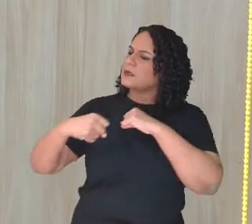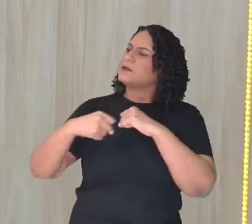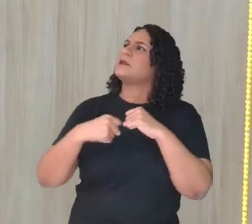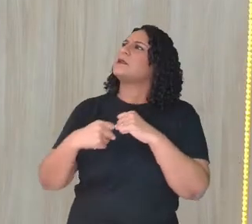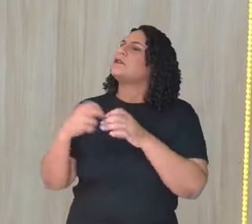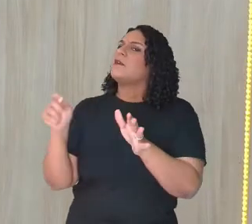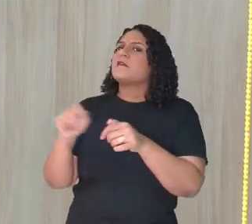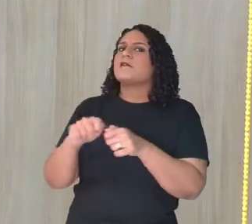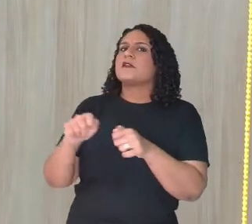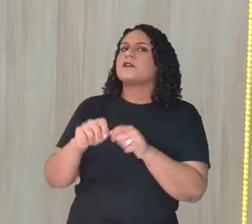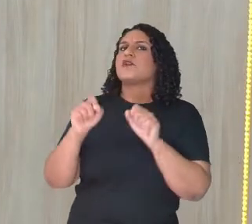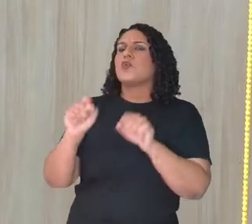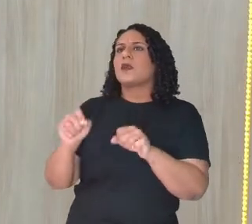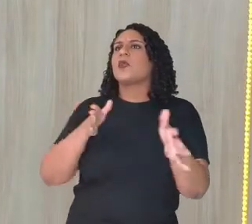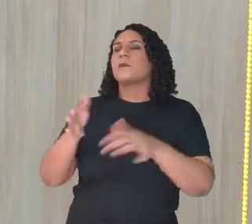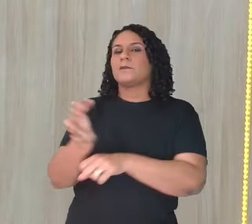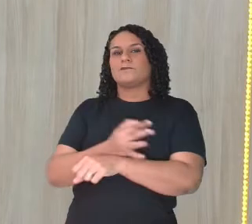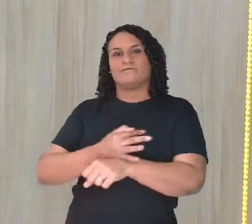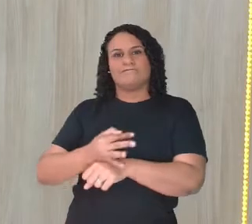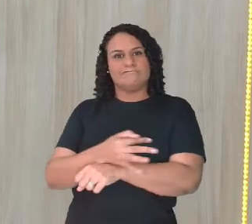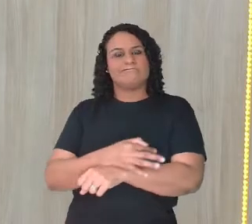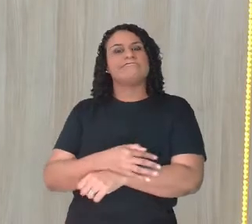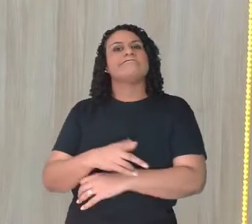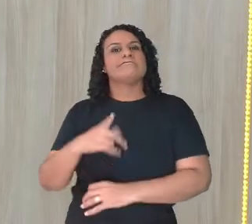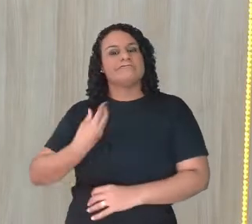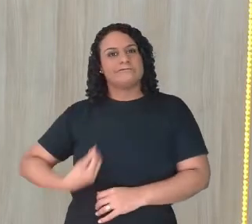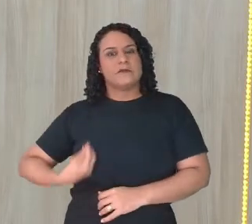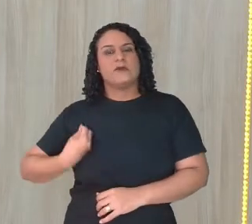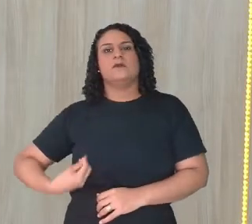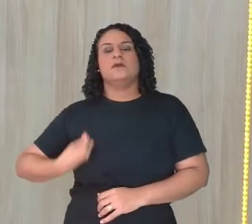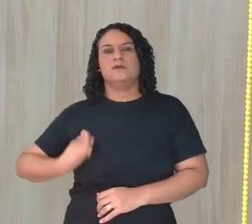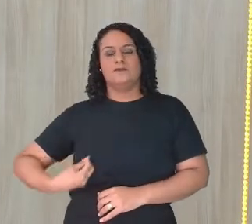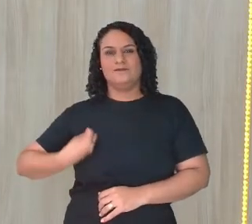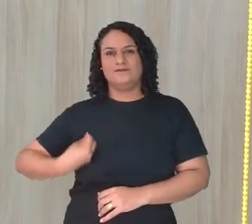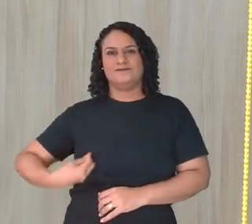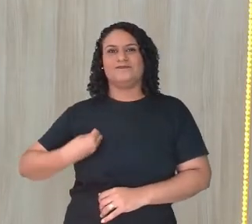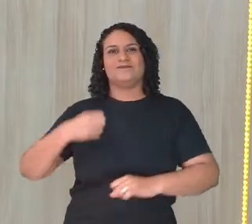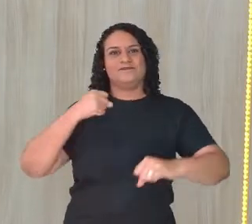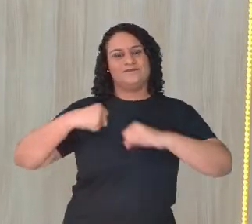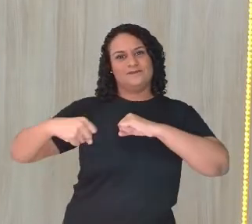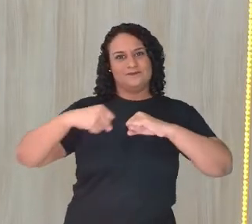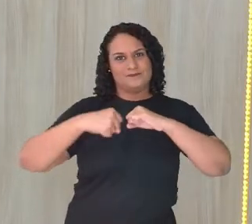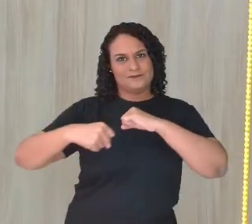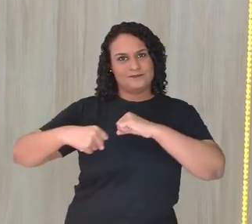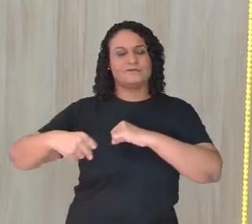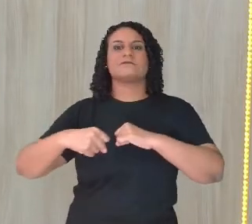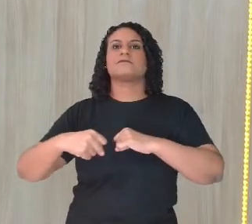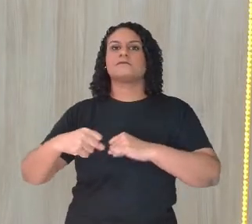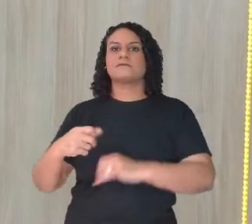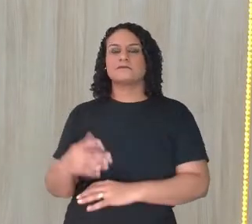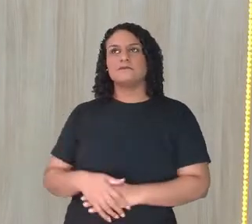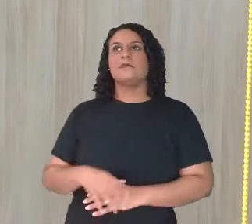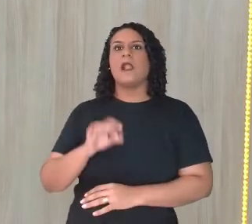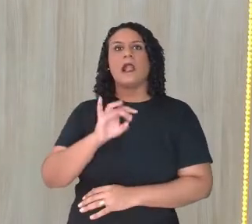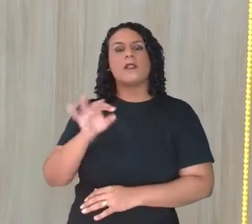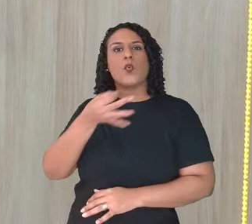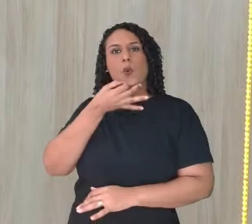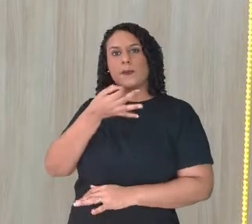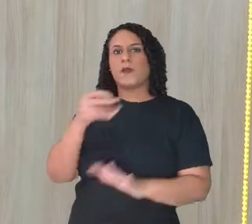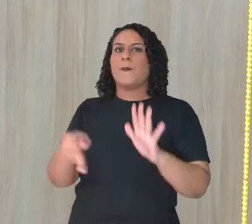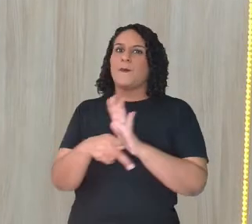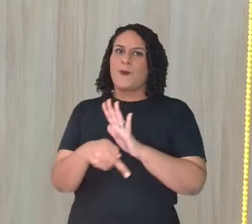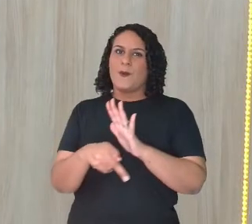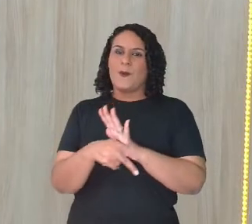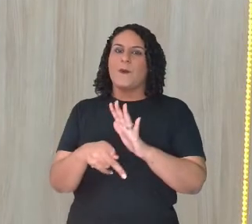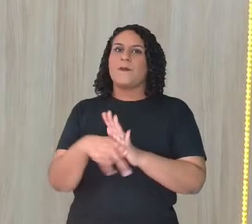vai fazer nas férias. É um debate, existe ali cada um colocando um ponto, um argumento para